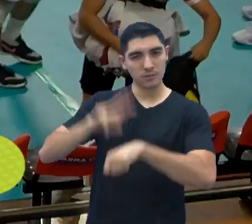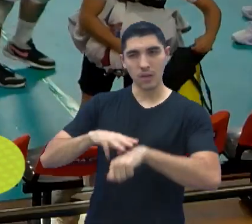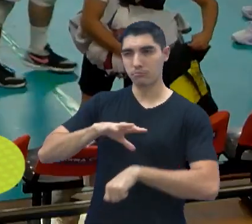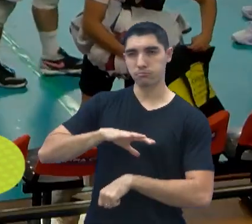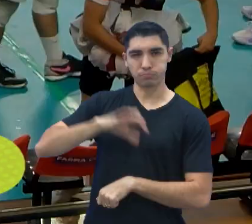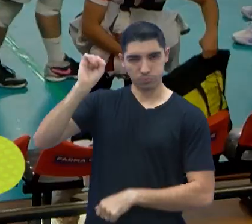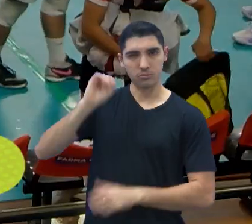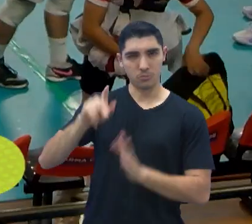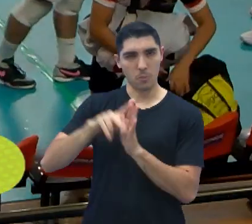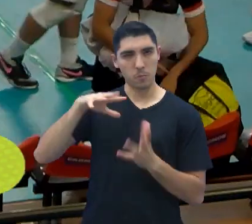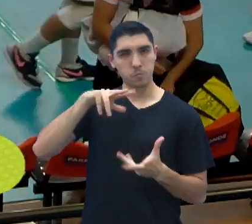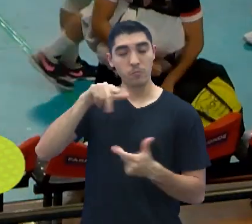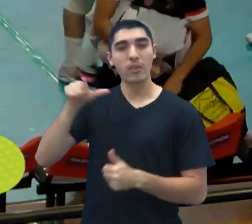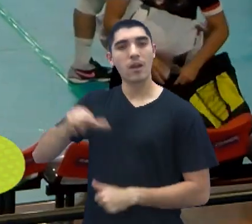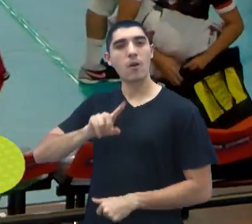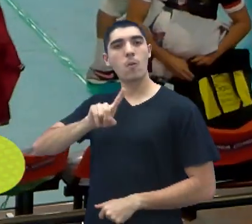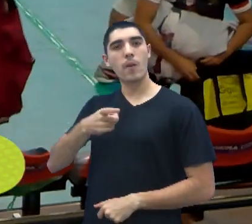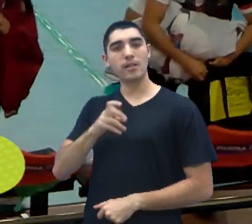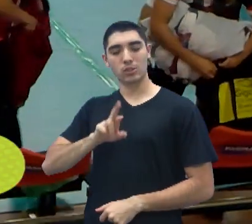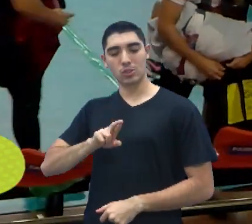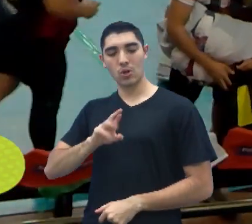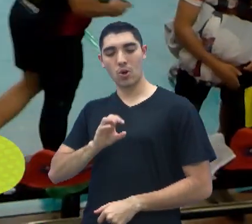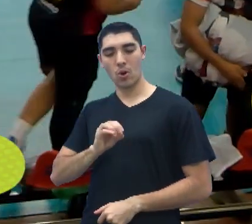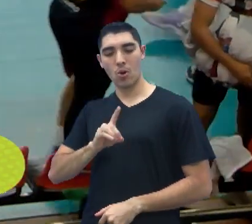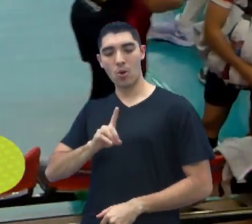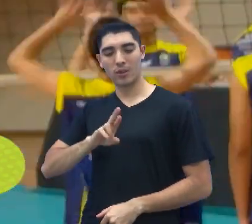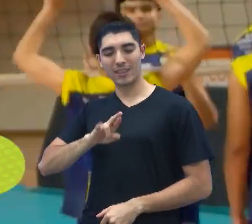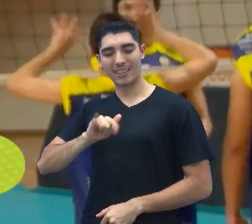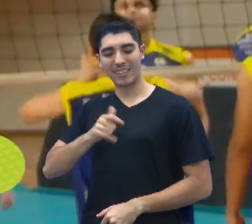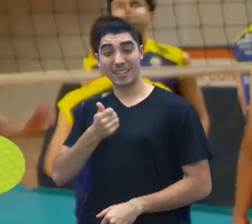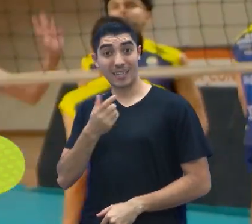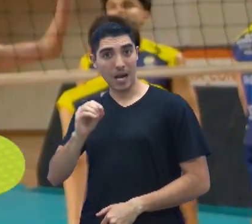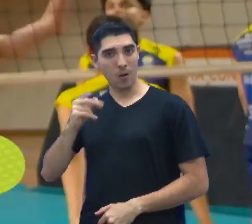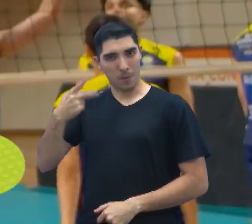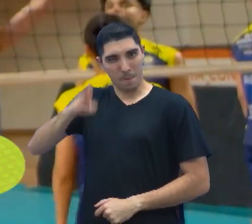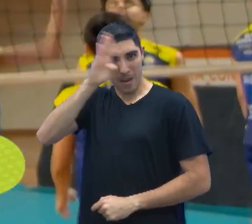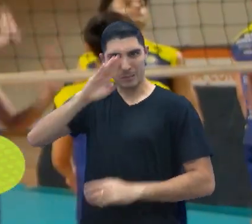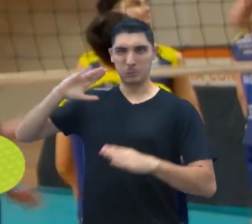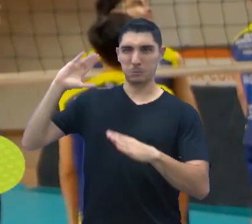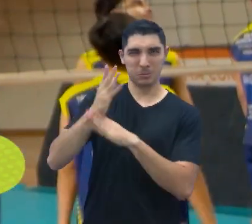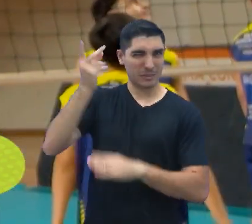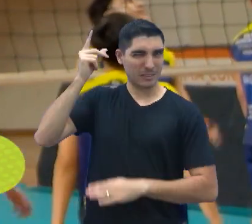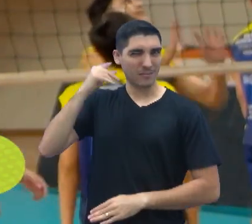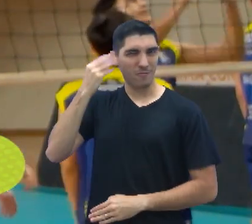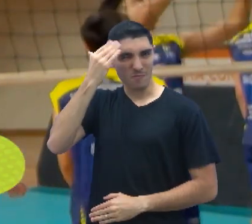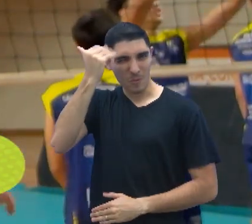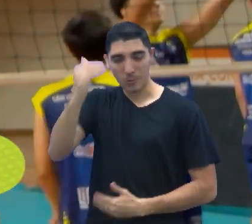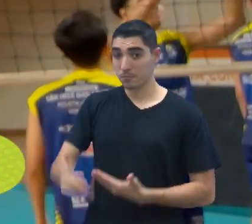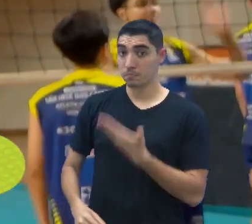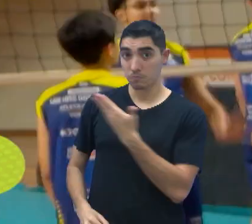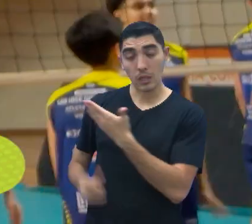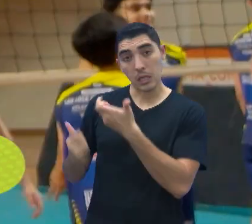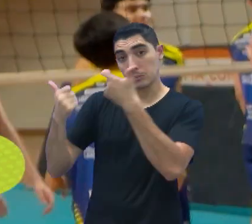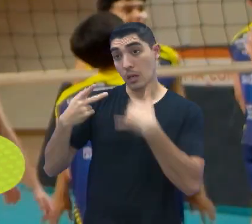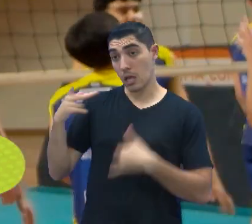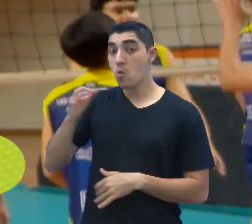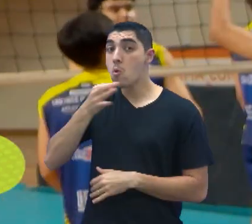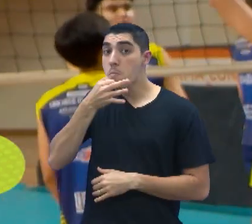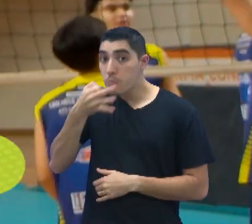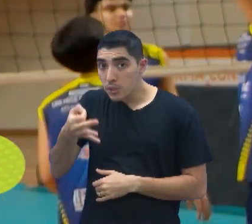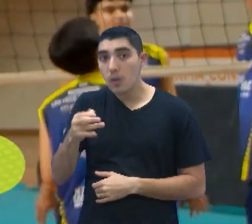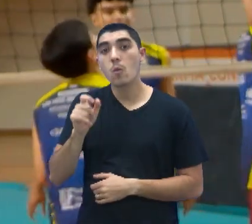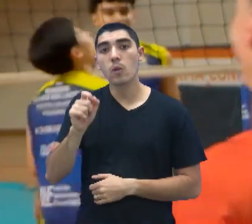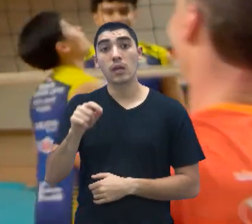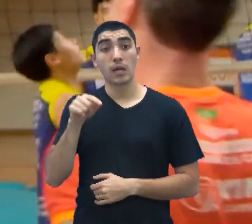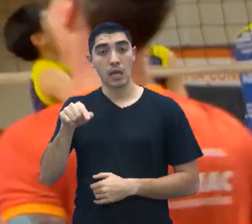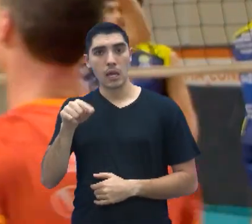2004, o ex-central Rodrigão é quem dirige a equipe de Praia Grande. Na avaliação do comandante, o equilíbrio do segundo set foi o